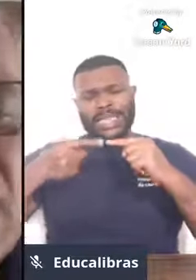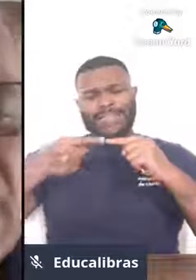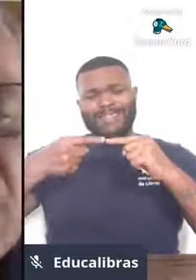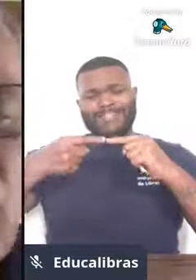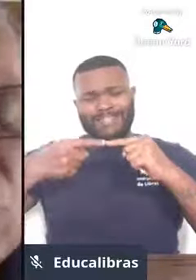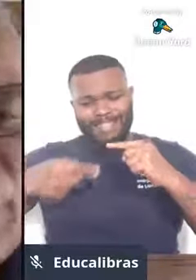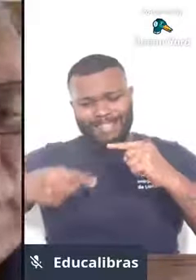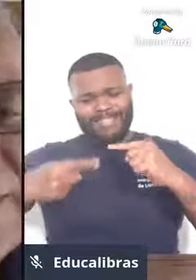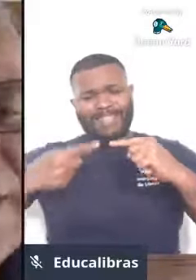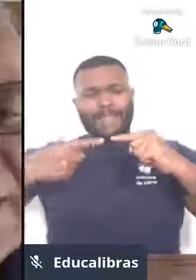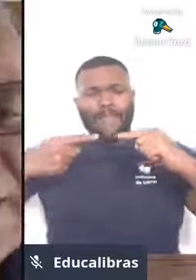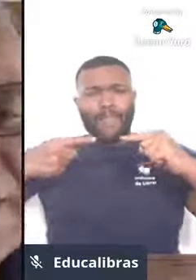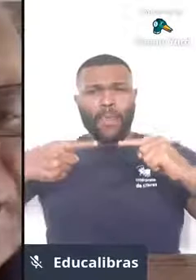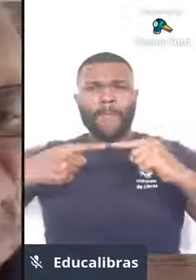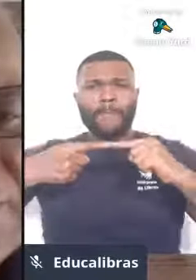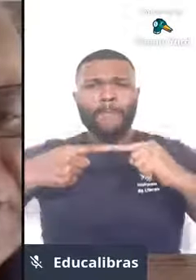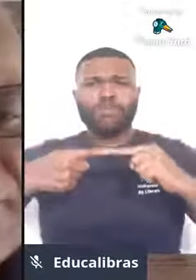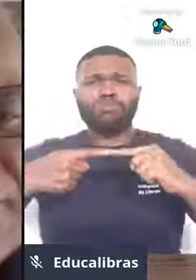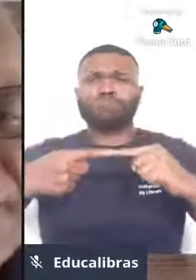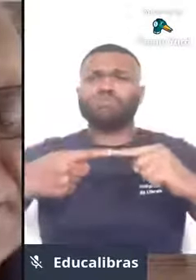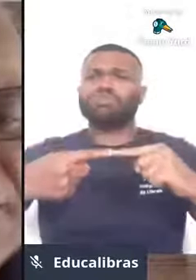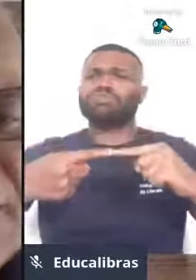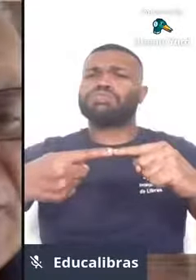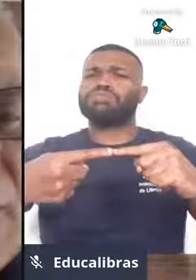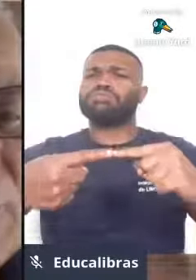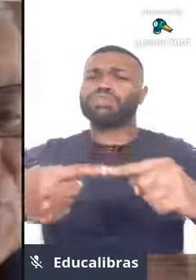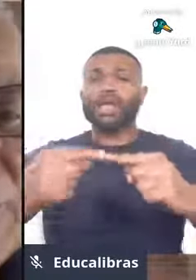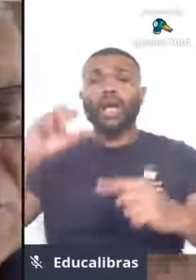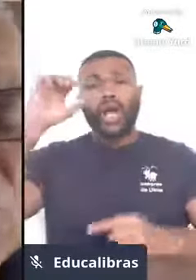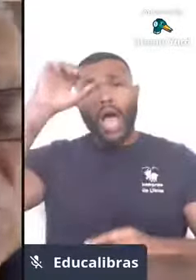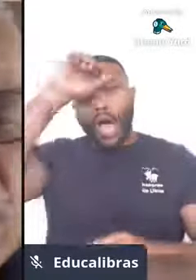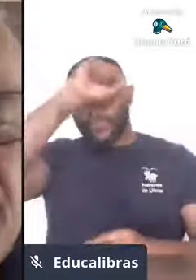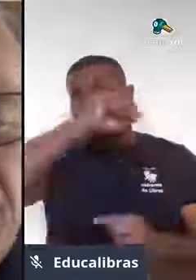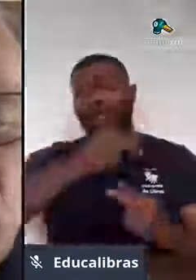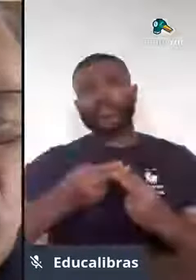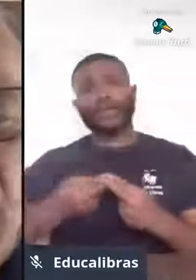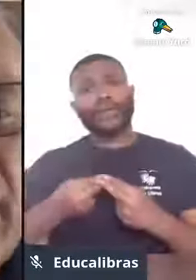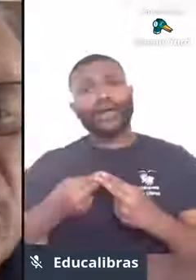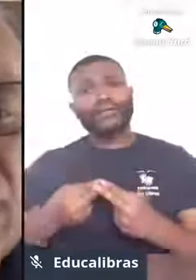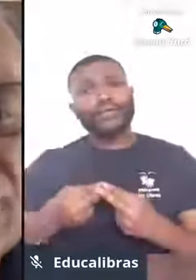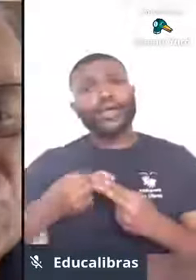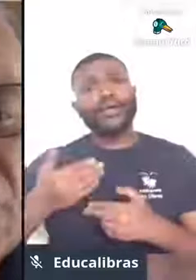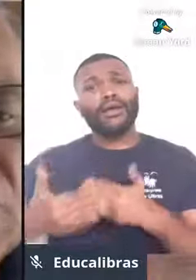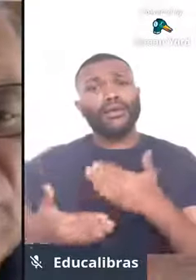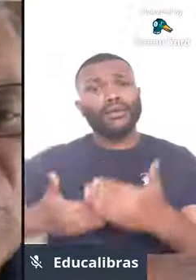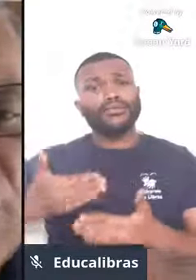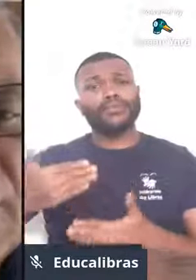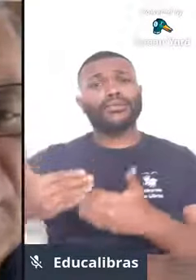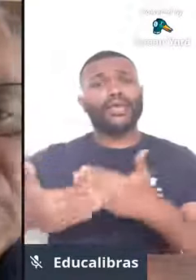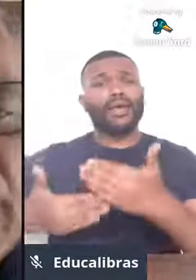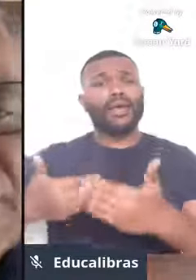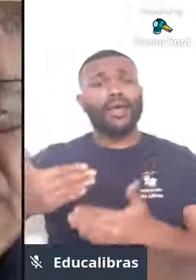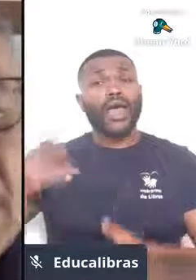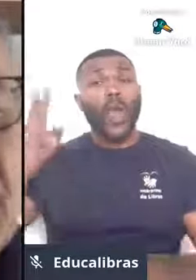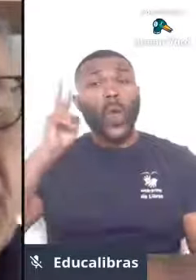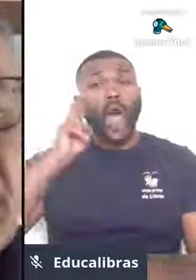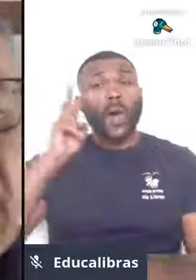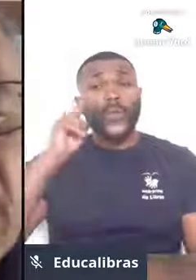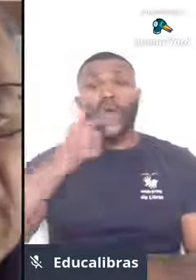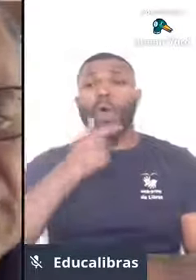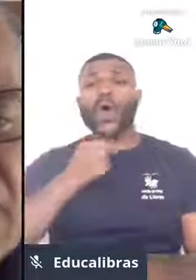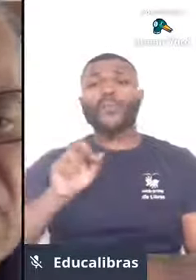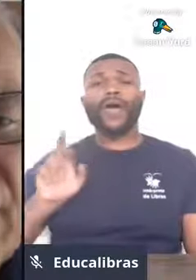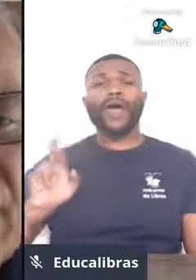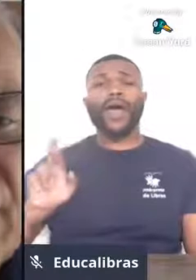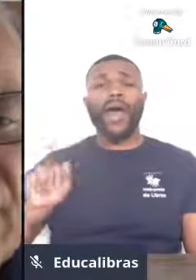aprende a ter um pouco de paciência depois da deficiência. Eu lembro de uma história, o Rafael estava jogando bola numa pracinha em frente à